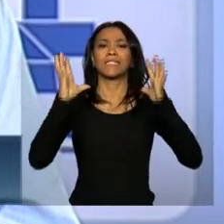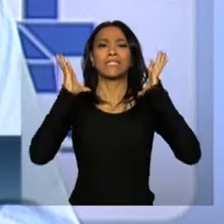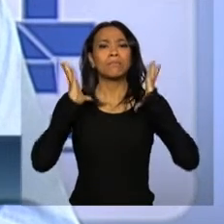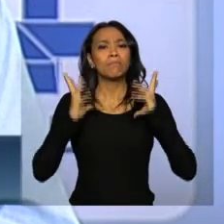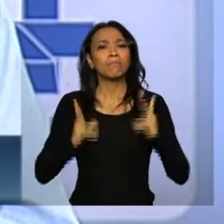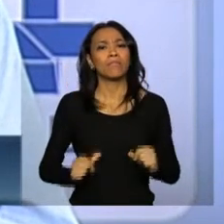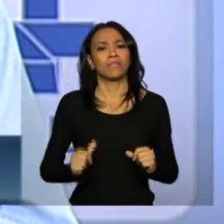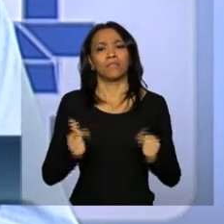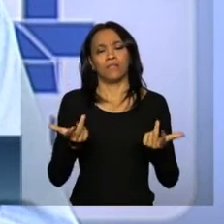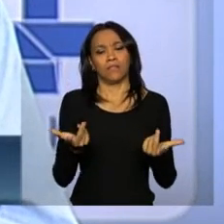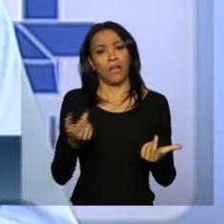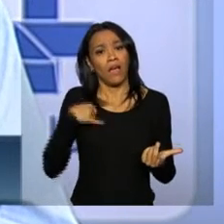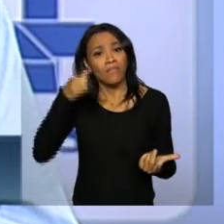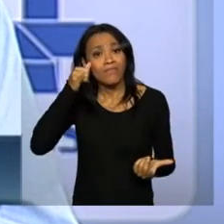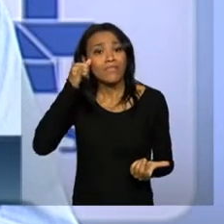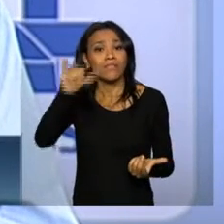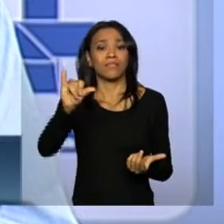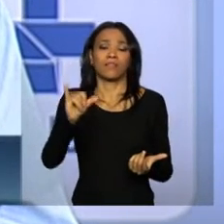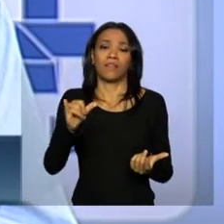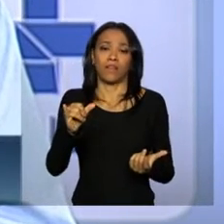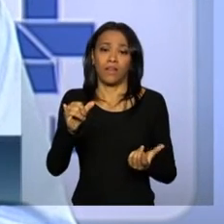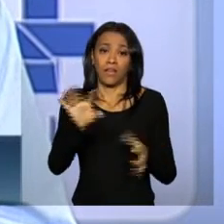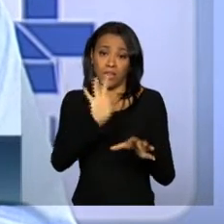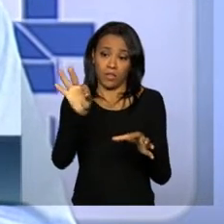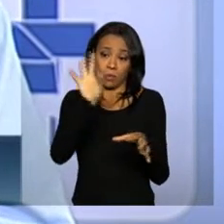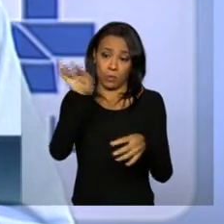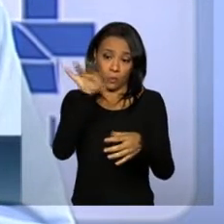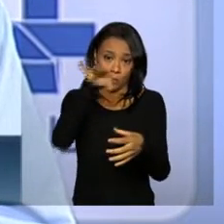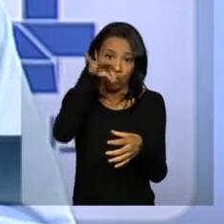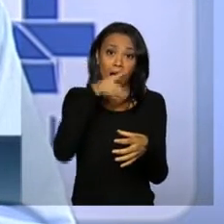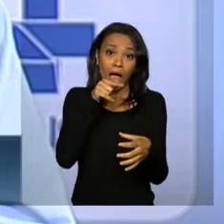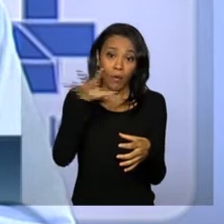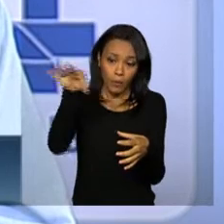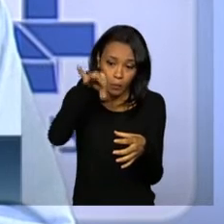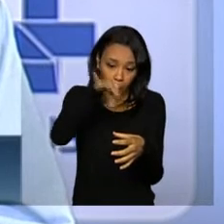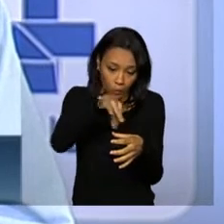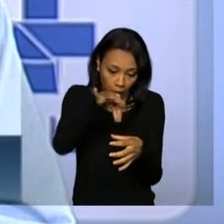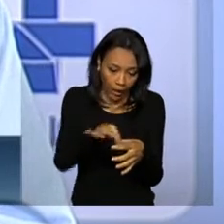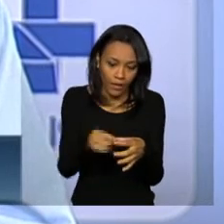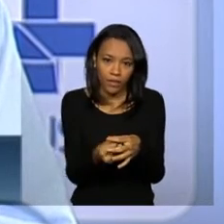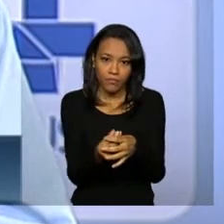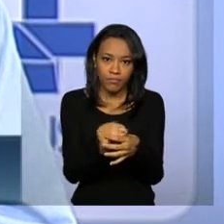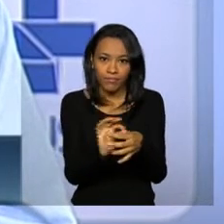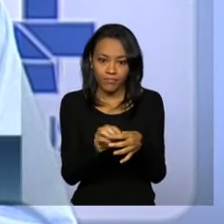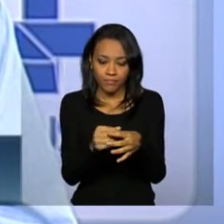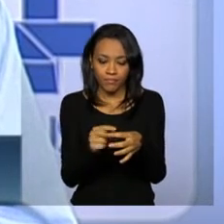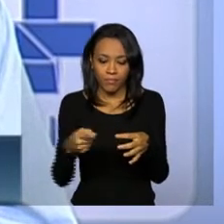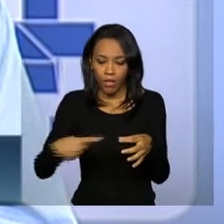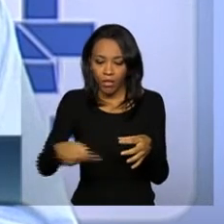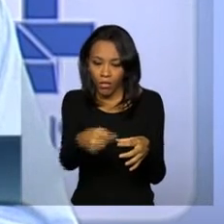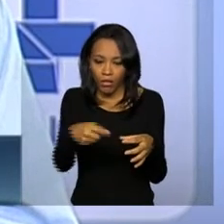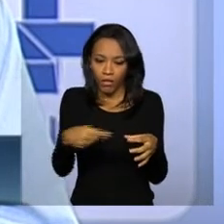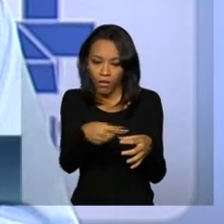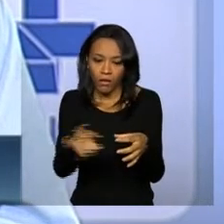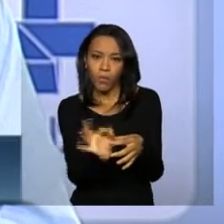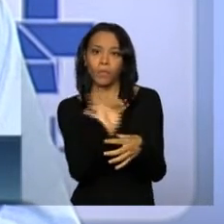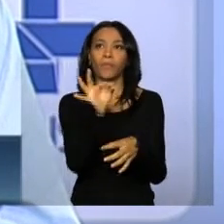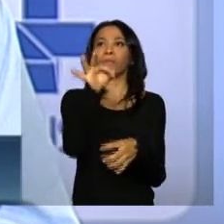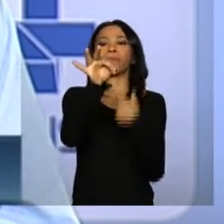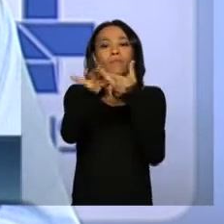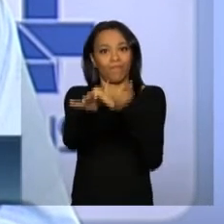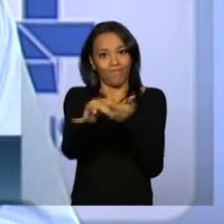de possíveis criadouros do Aedes aegypti. E, complementarmente,